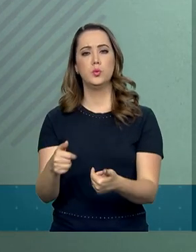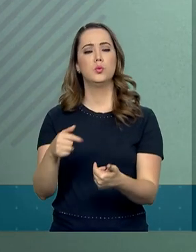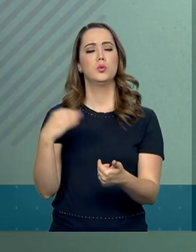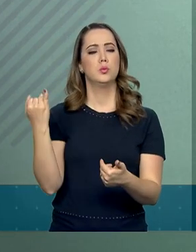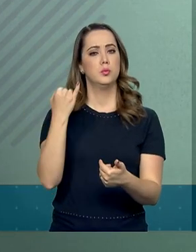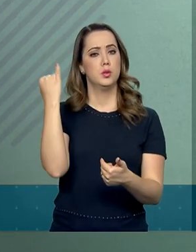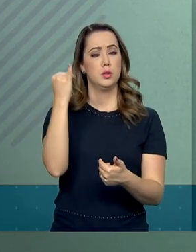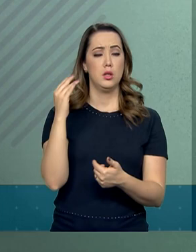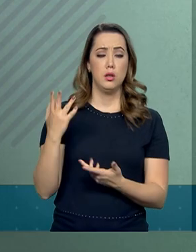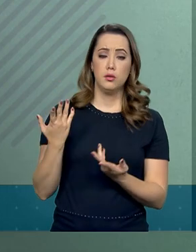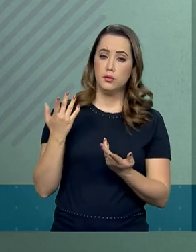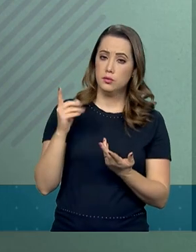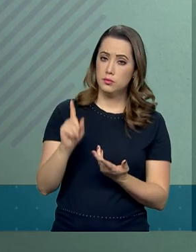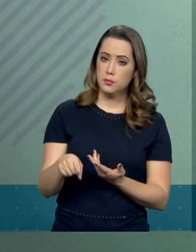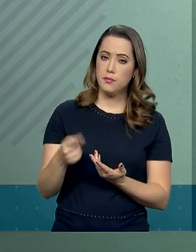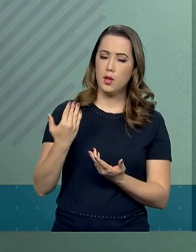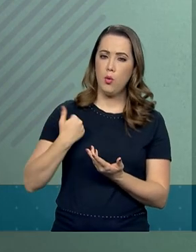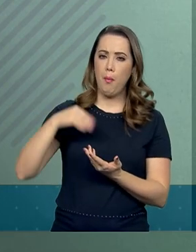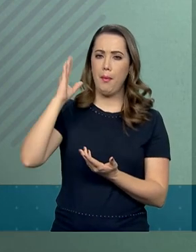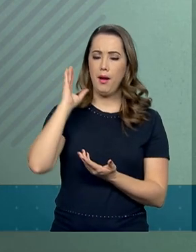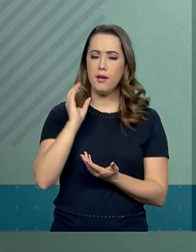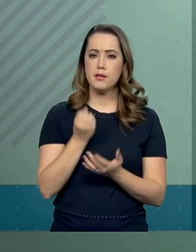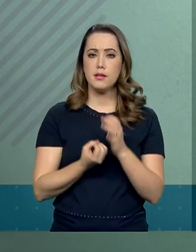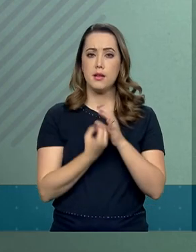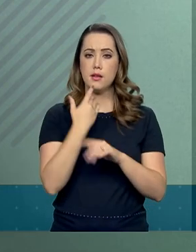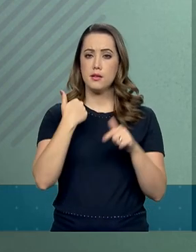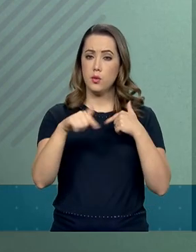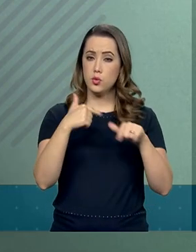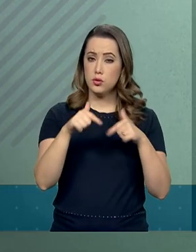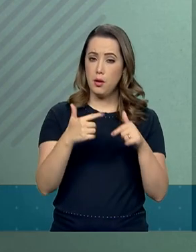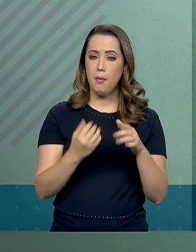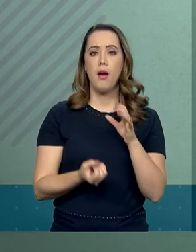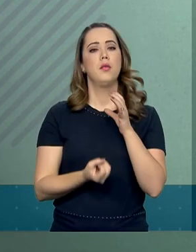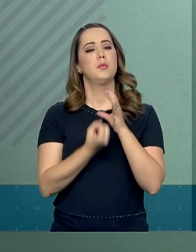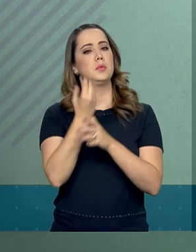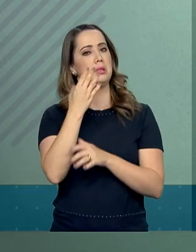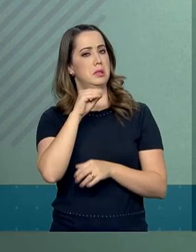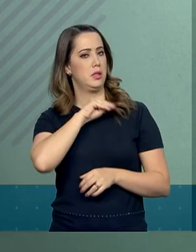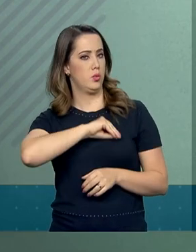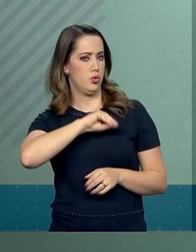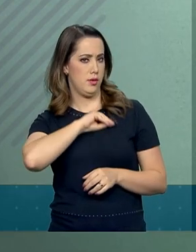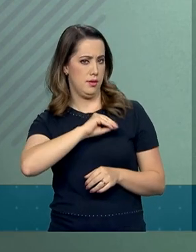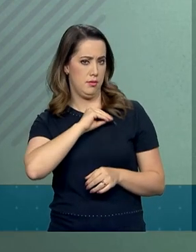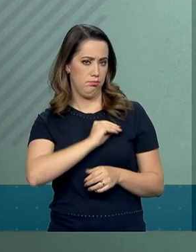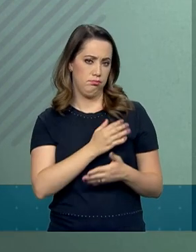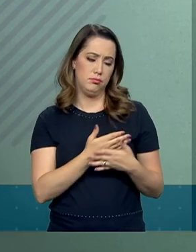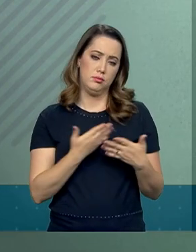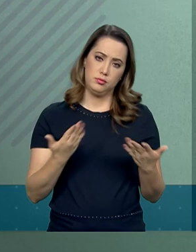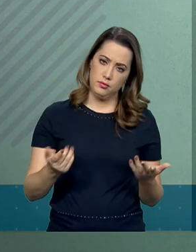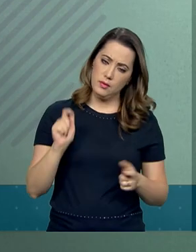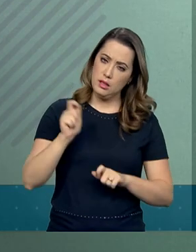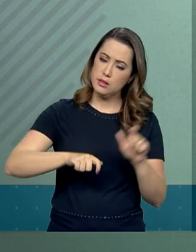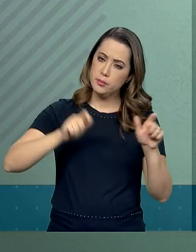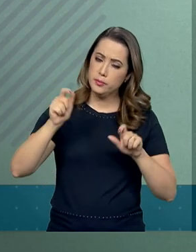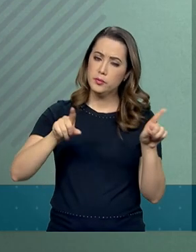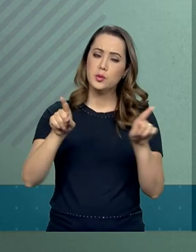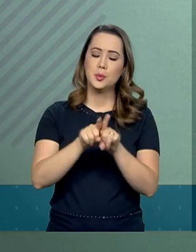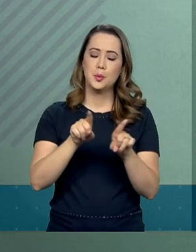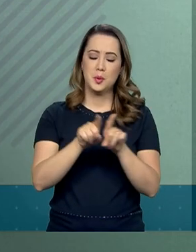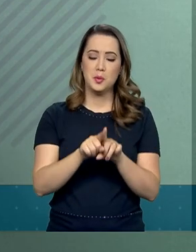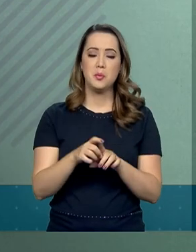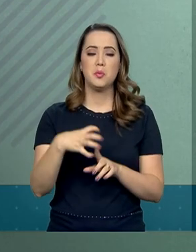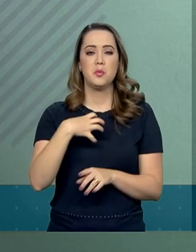com geração de mais investimentos em emprego e renda os consumidores também serão